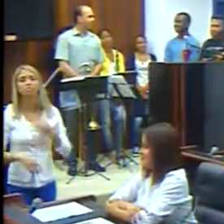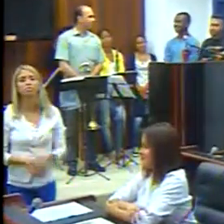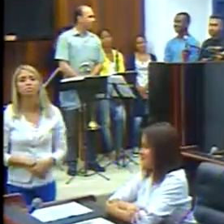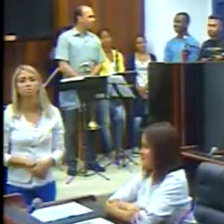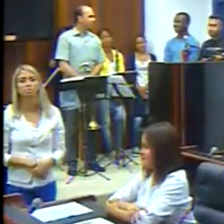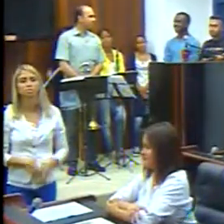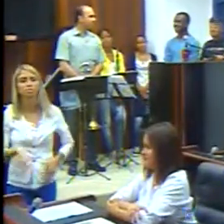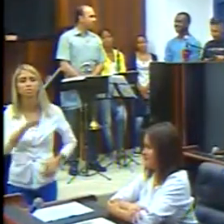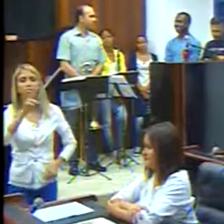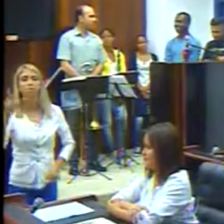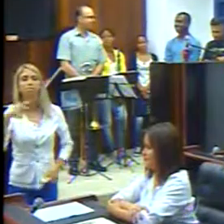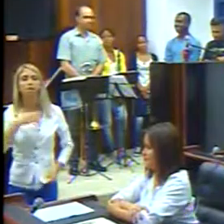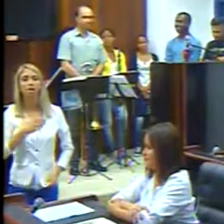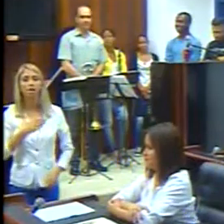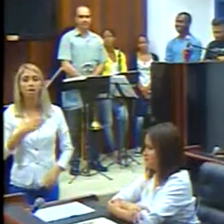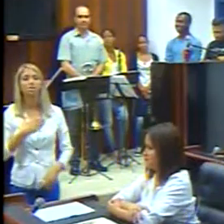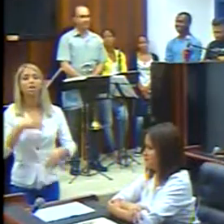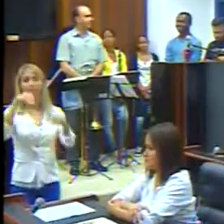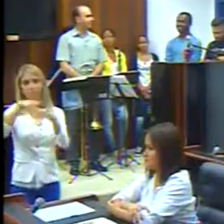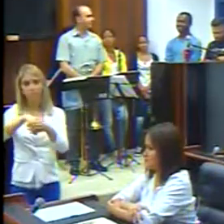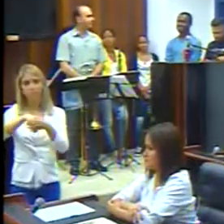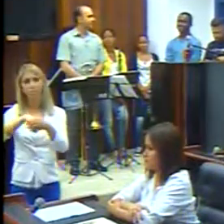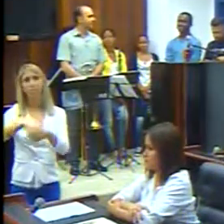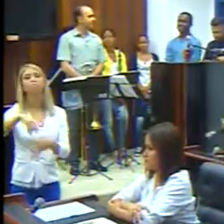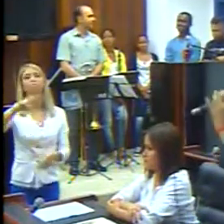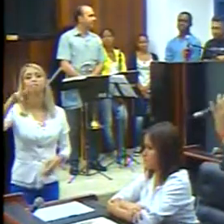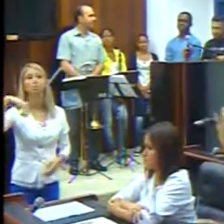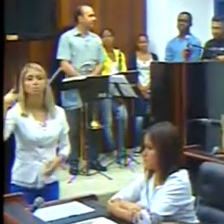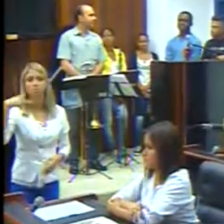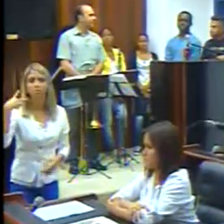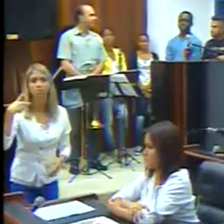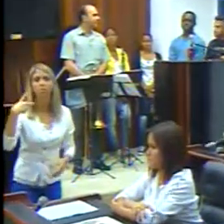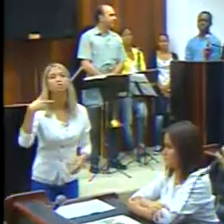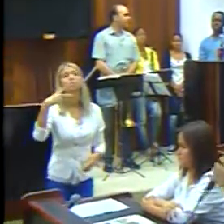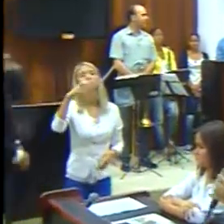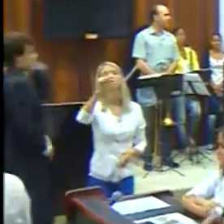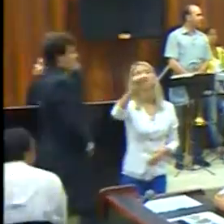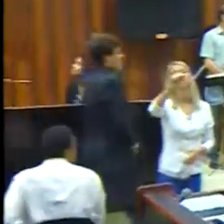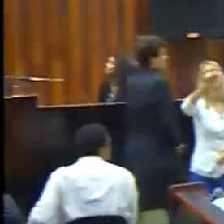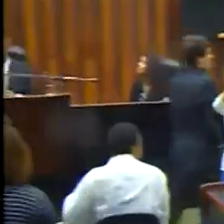Eu, José Ricardo Melo, voto no nobre candidato Saulo.